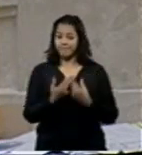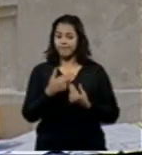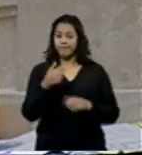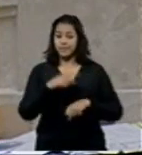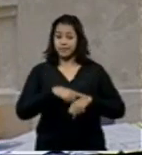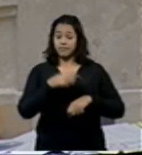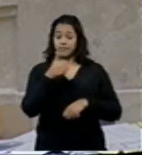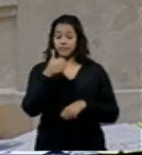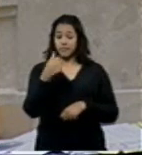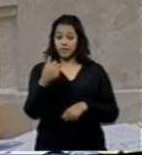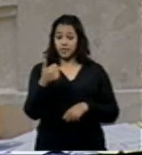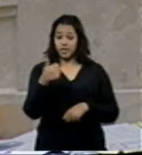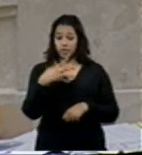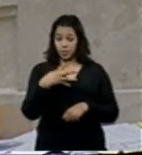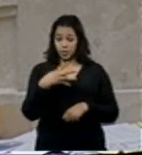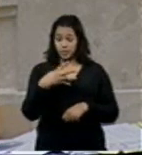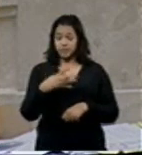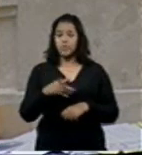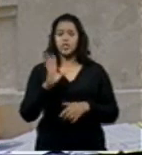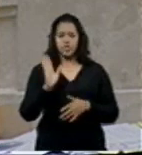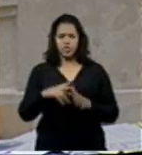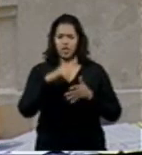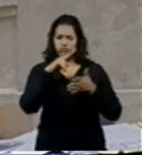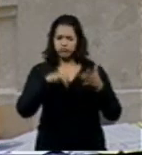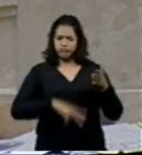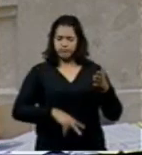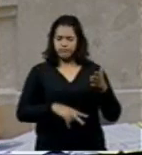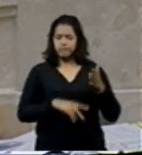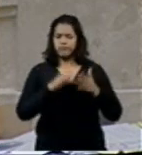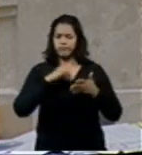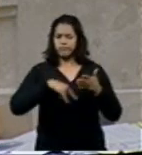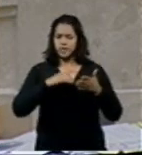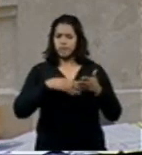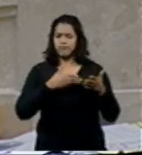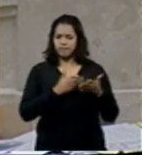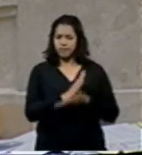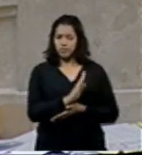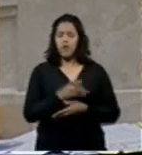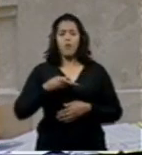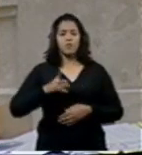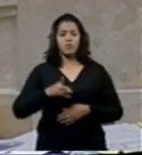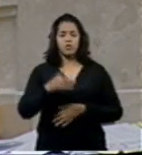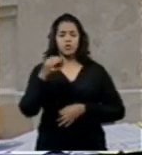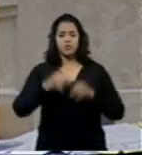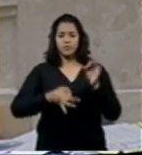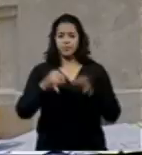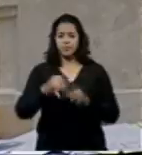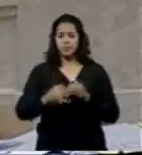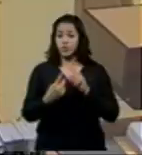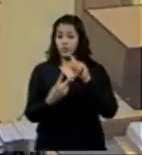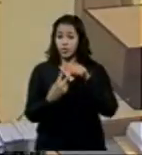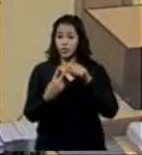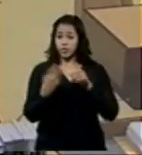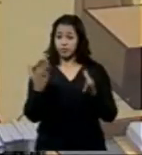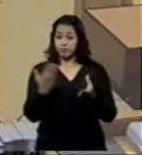sendo lida e aprovada a ata da sessão anterior. Na ocasião, o plenário deu continuidade ao julgamento de dois